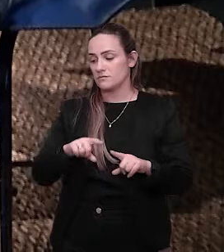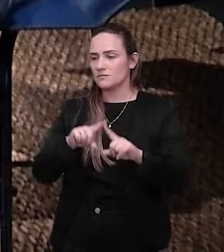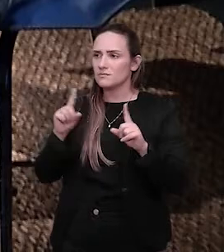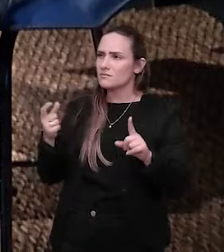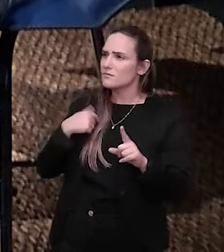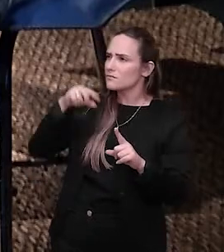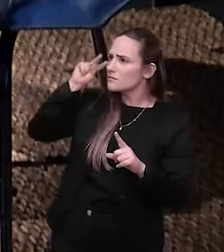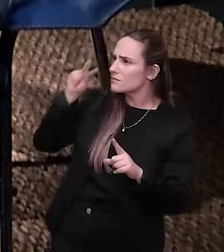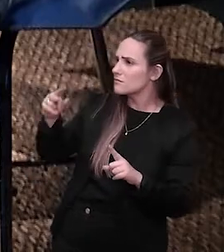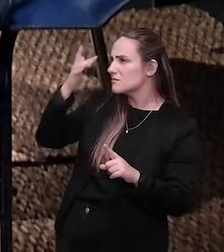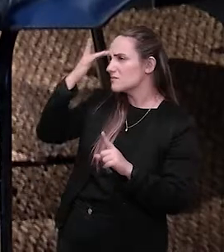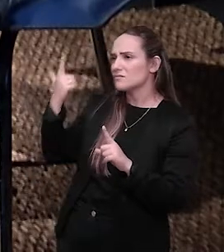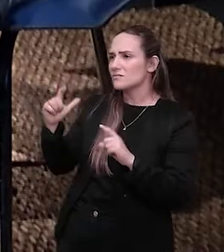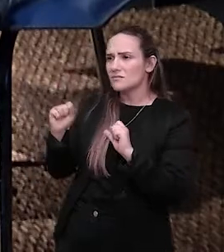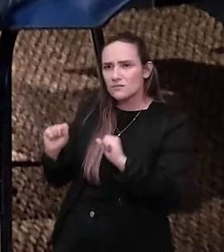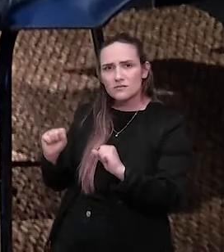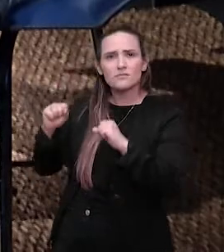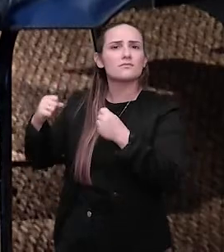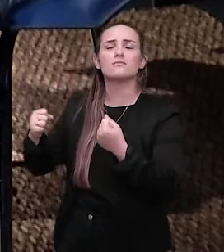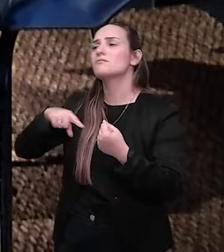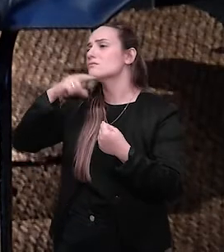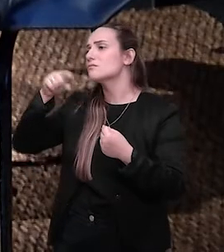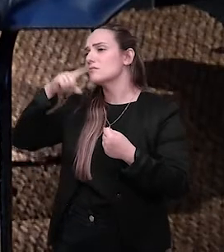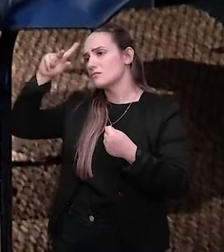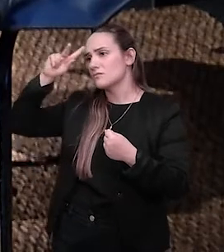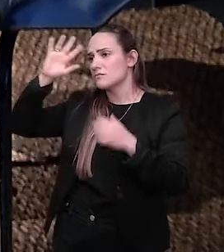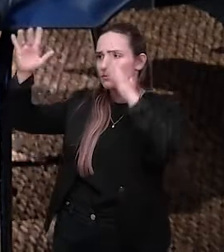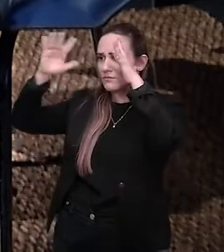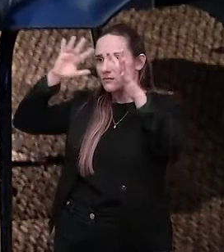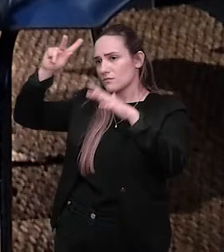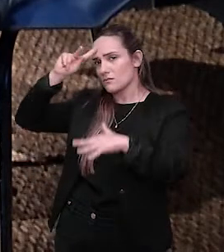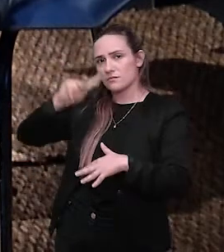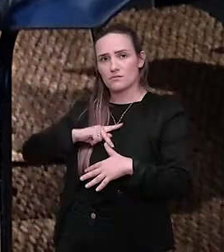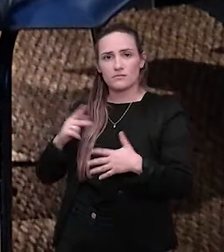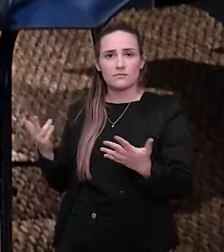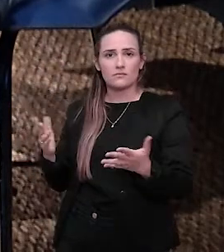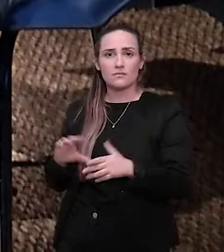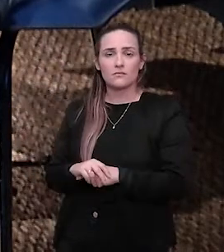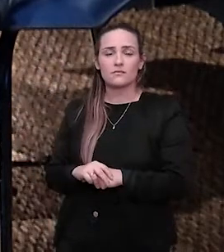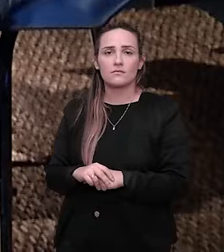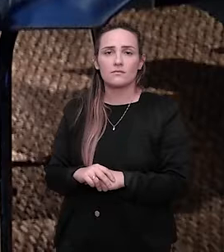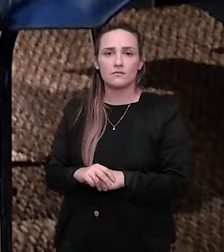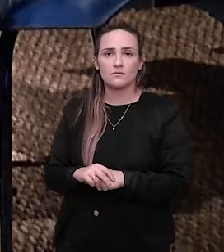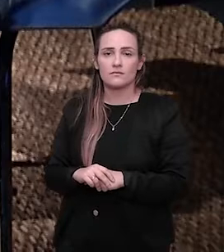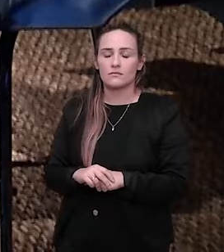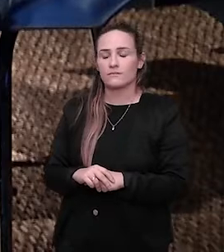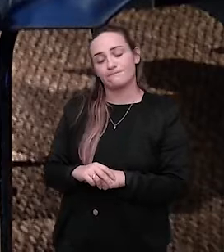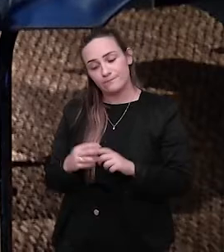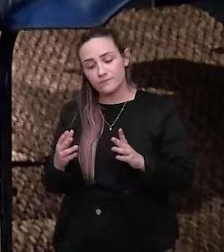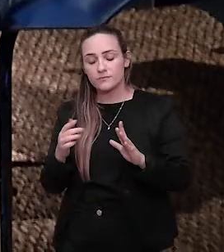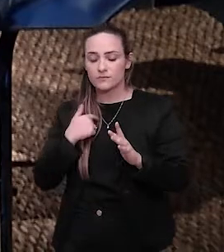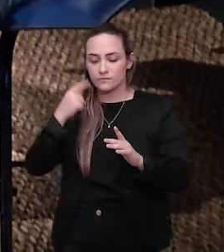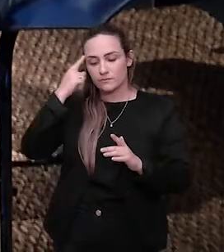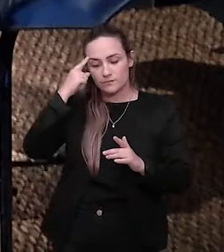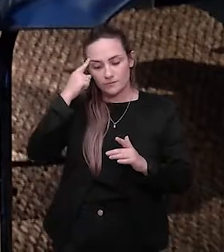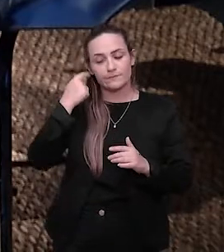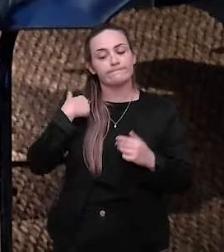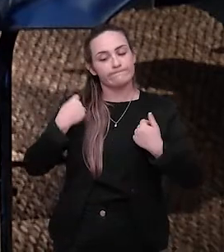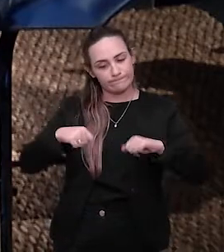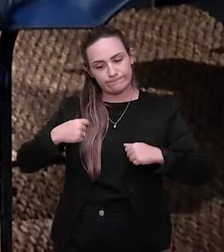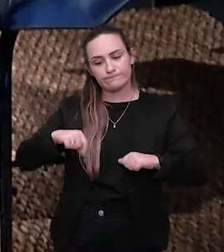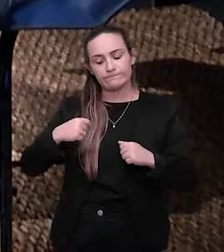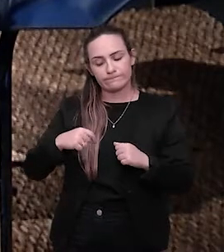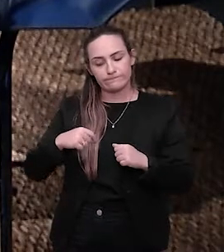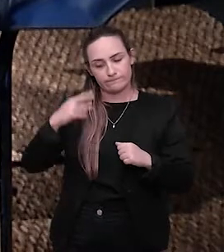também. Mas eu olhava para aquela situação daquelas pessoas que não se dedicaram, não conseguiram alcançar os seus sonhos. Ao mesmo tempo eu falava assim,